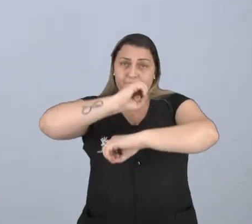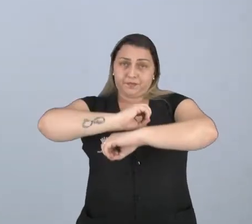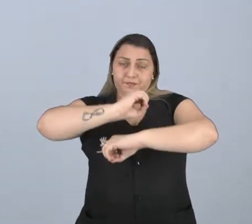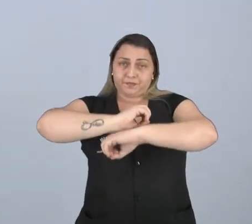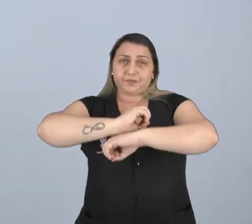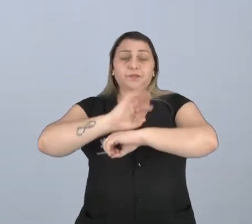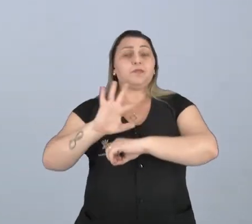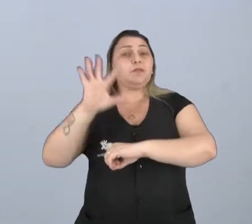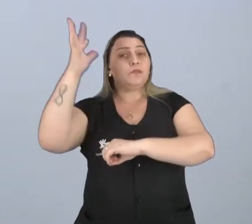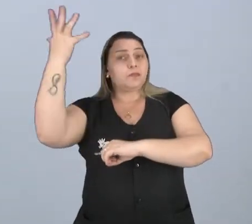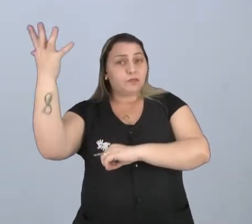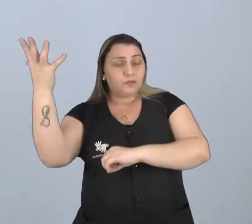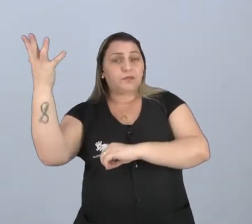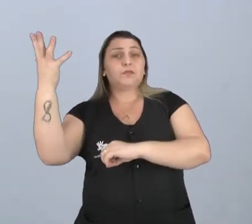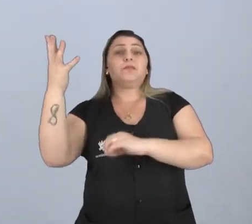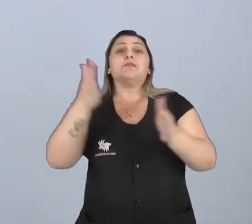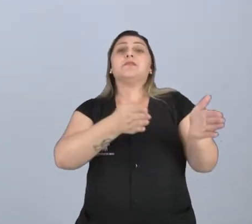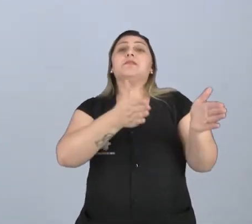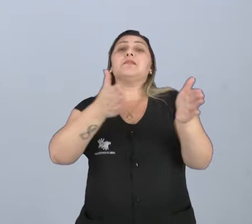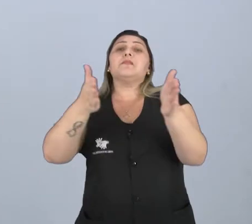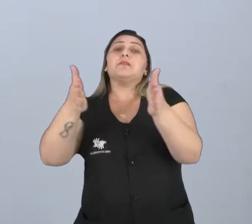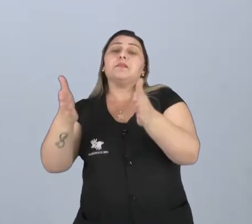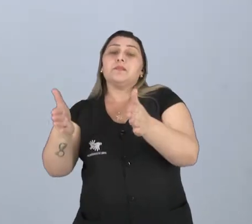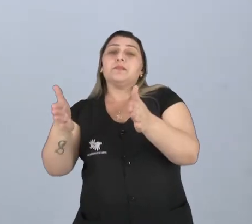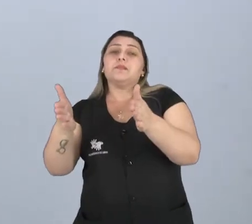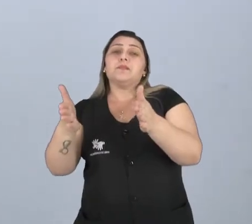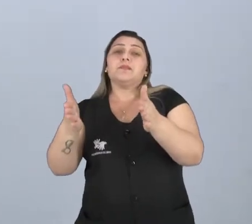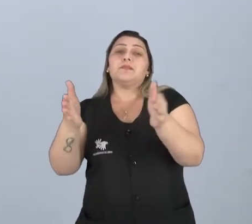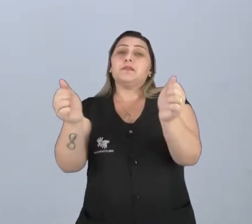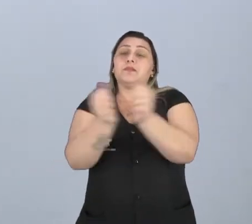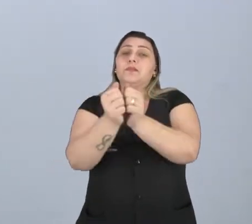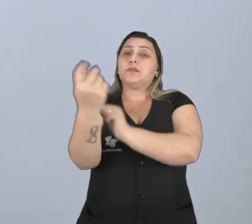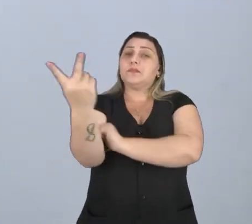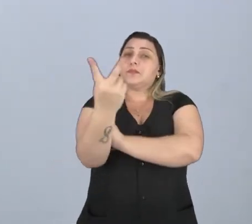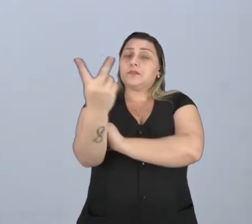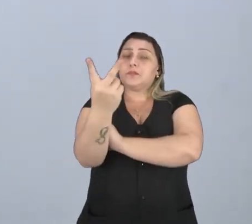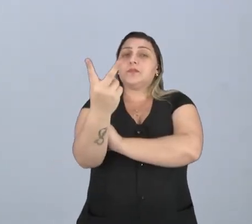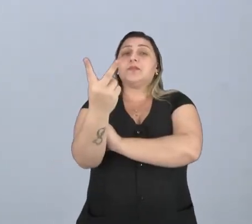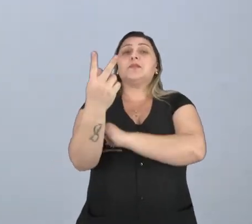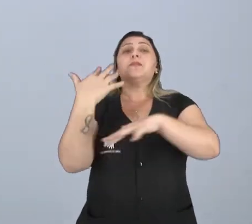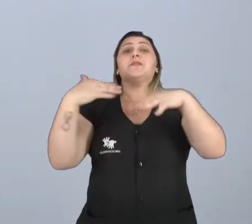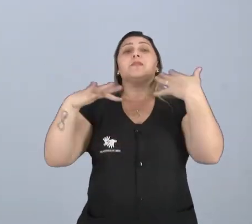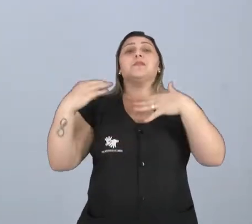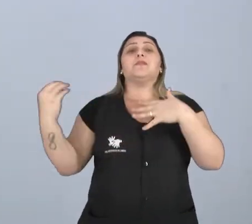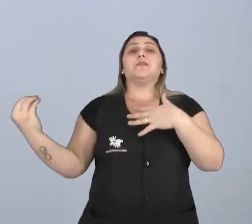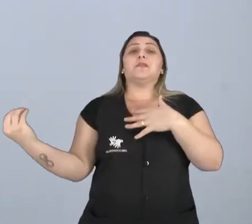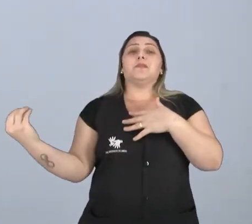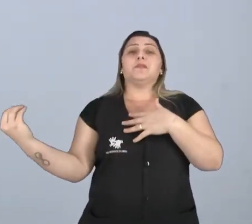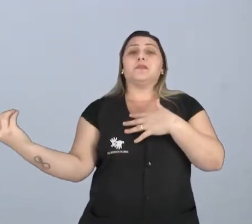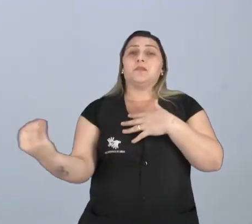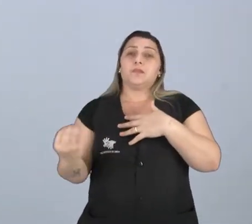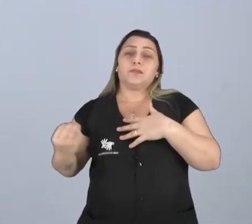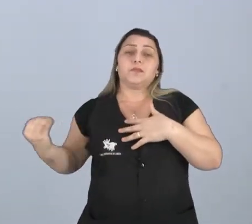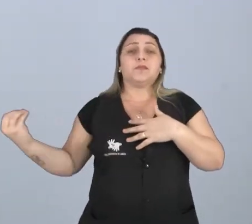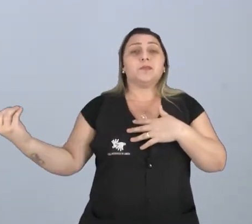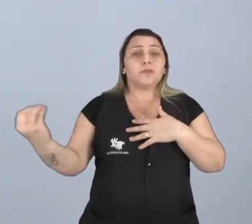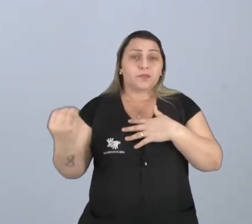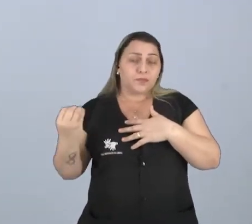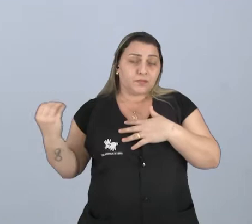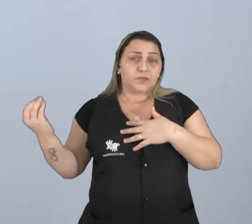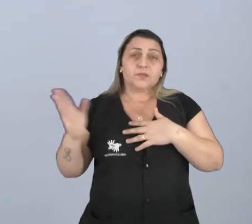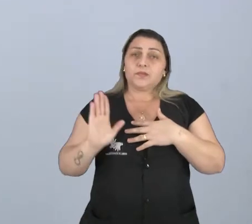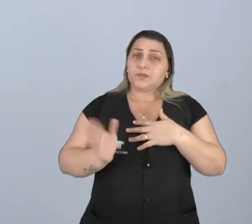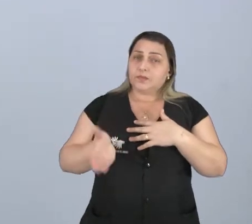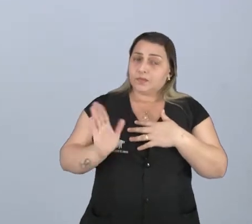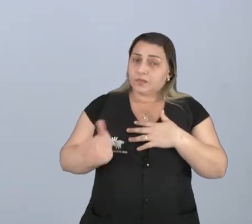elas acontecem nessa passagem pela junção de dois fatores, né? O movimento de translação da Terra, já falei muito sobre esse movimento,